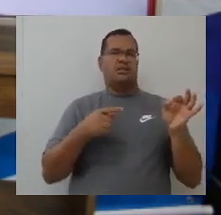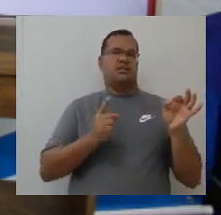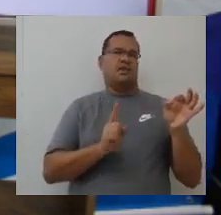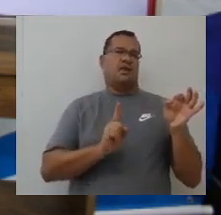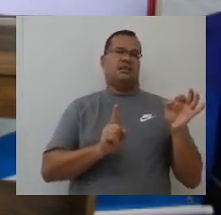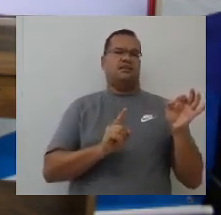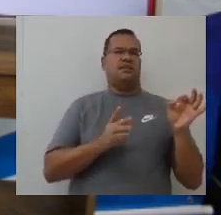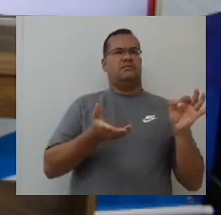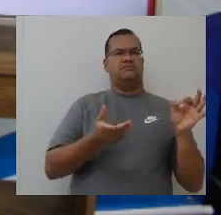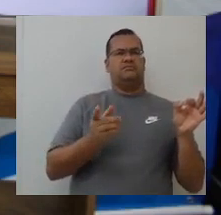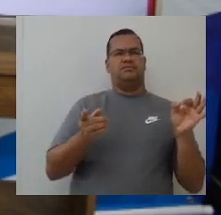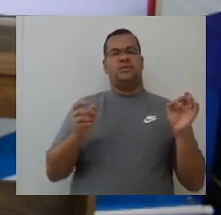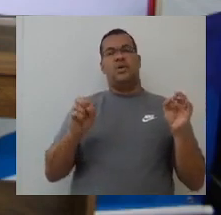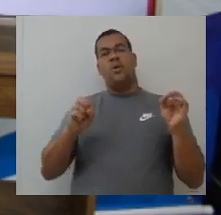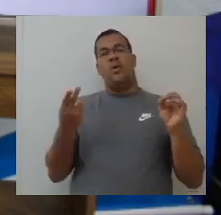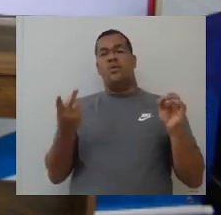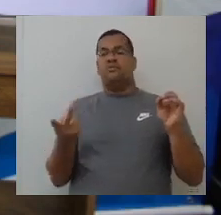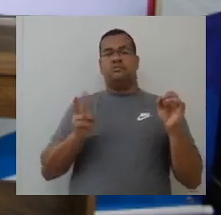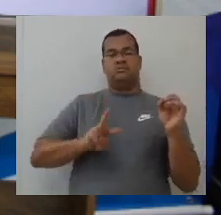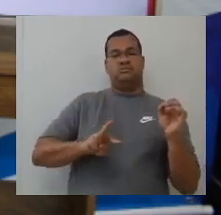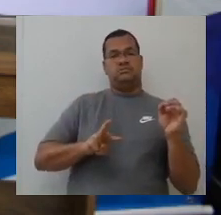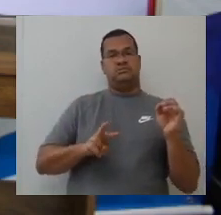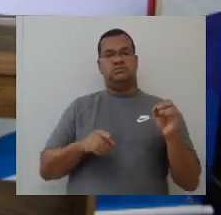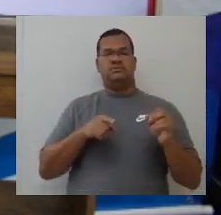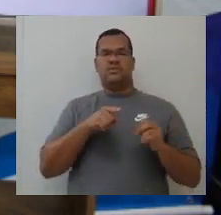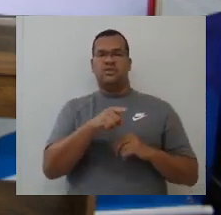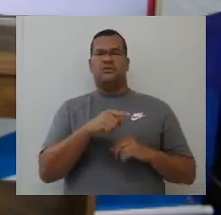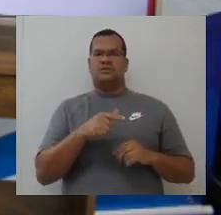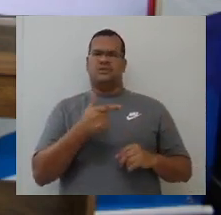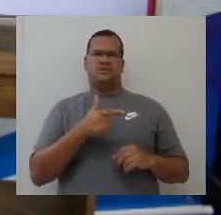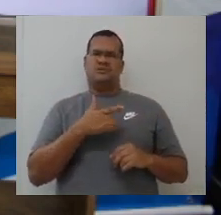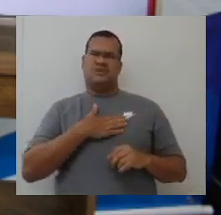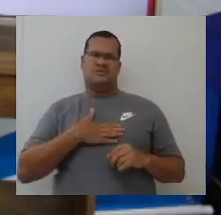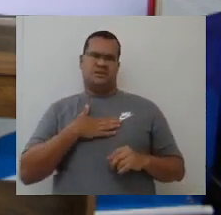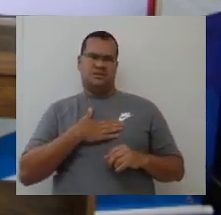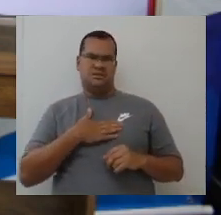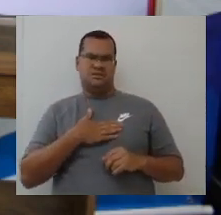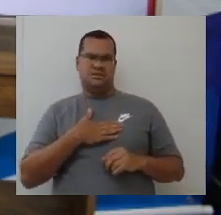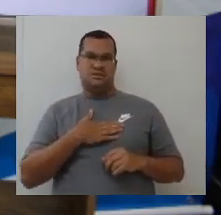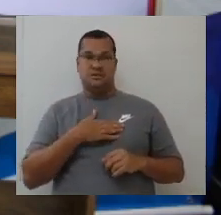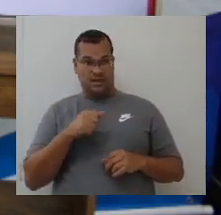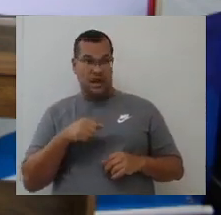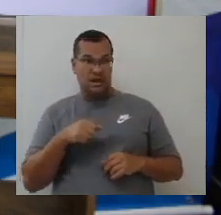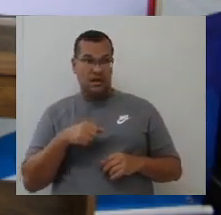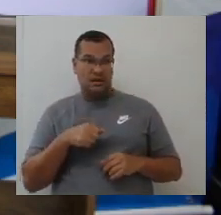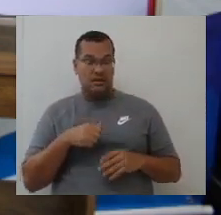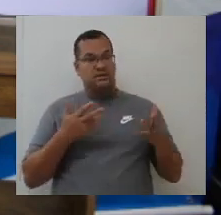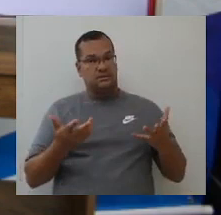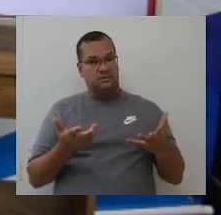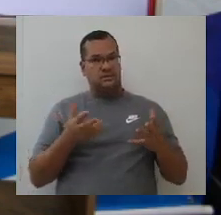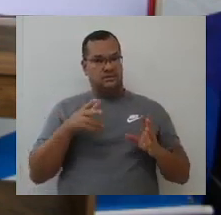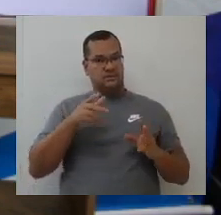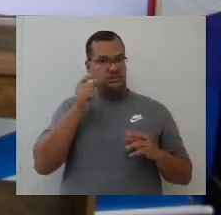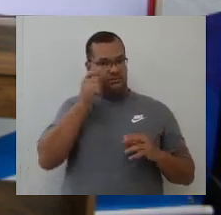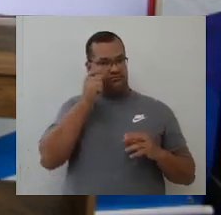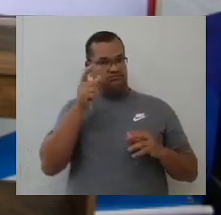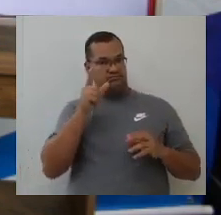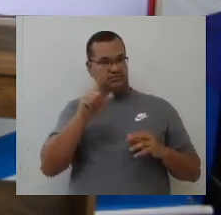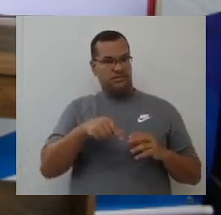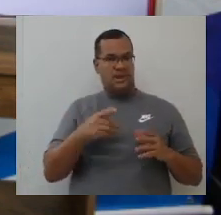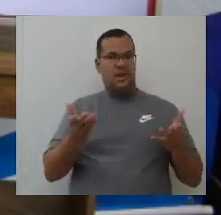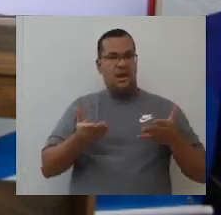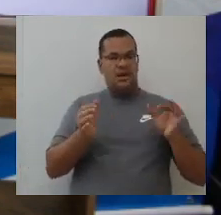positiva ou vice-versa. Então, você não está feliz. Está? Agora, vamos colocar a oração